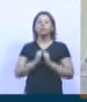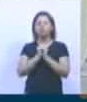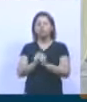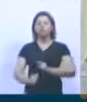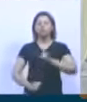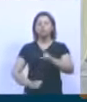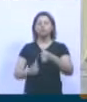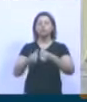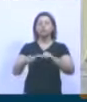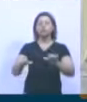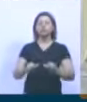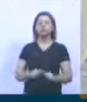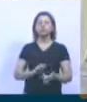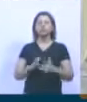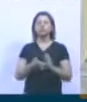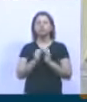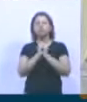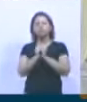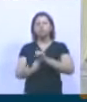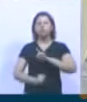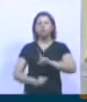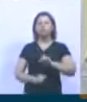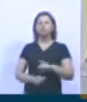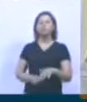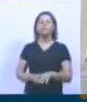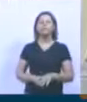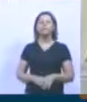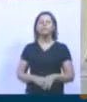estou, contigo estou,